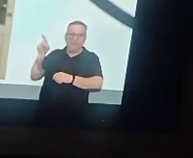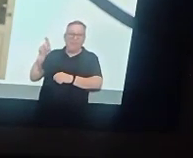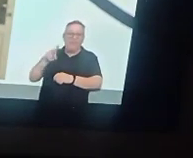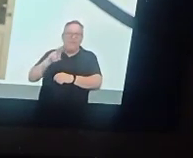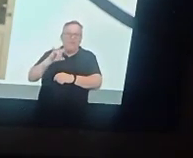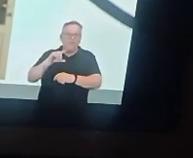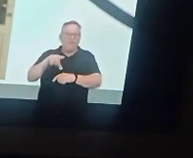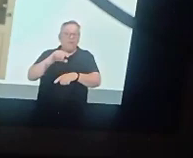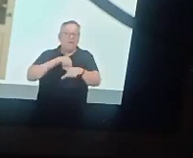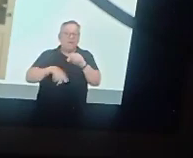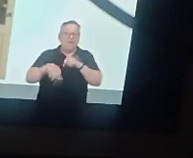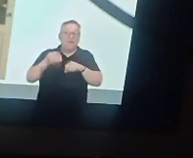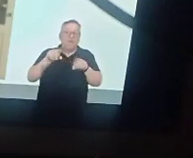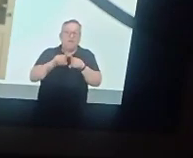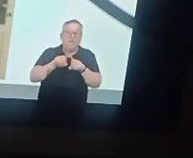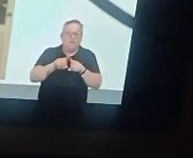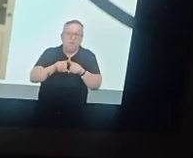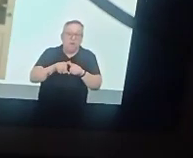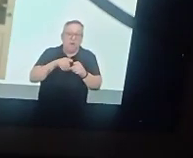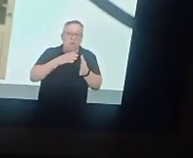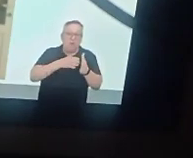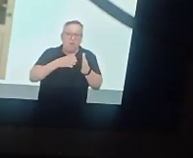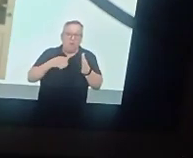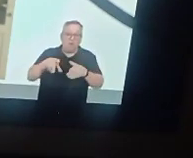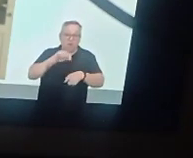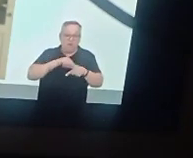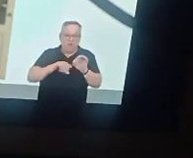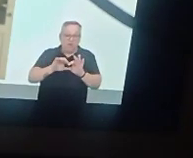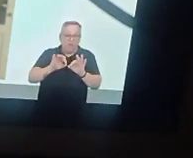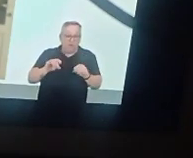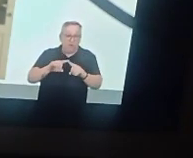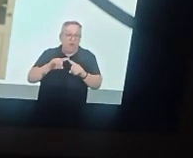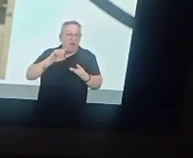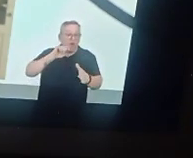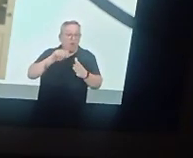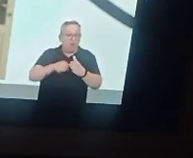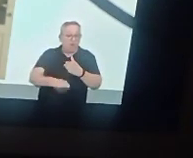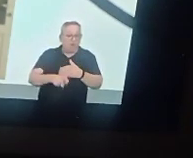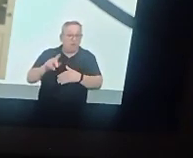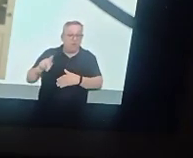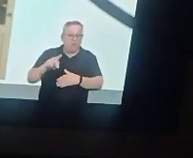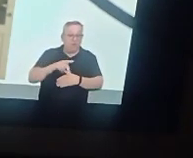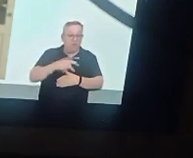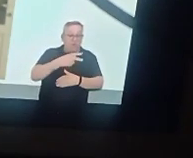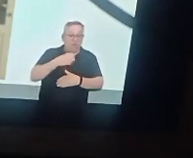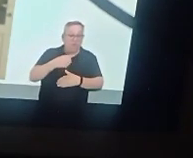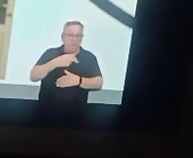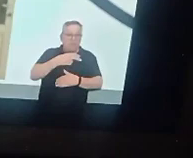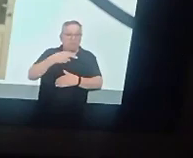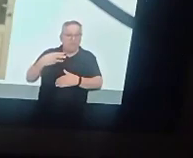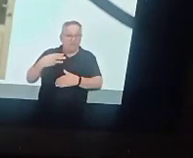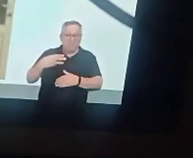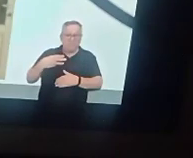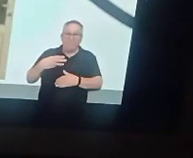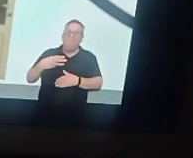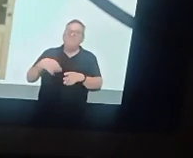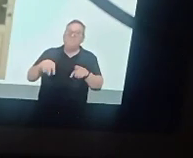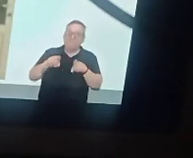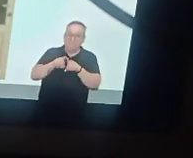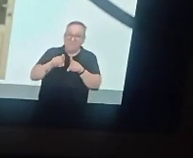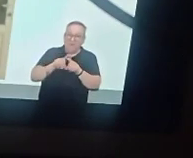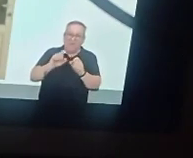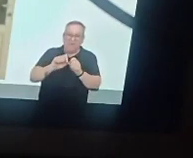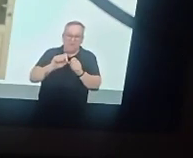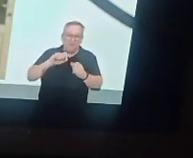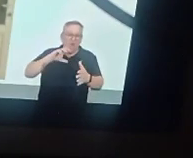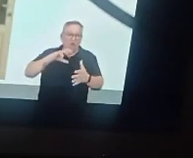vai selecionar o processo seletivo simplificado para a contratação de docente 2023 e realizar a sua